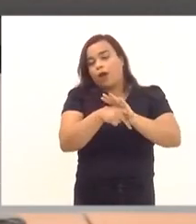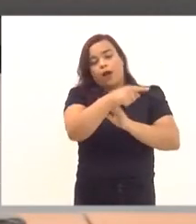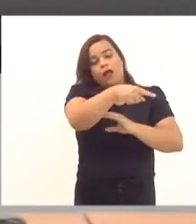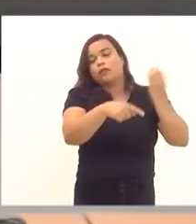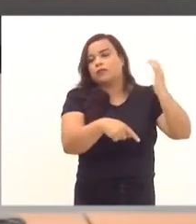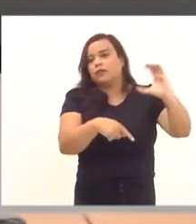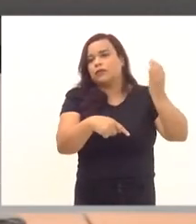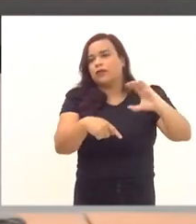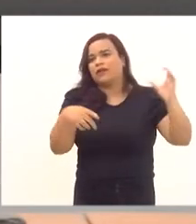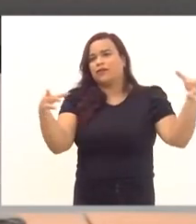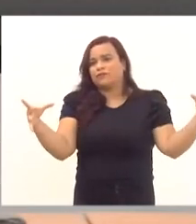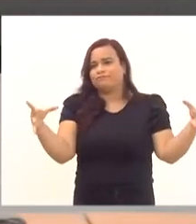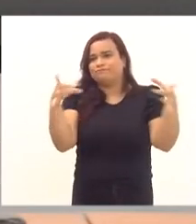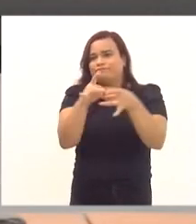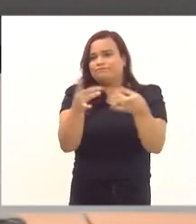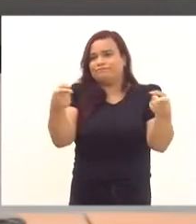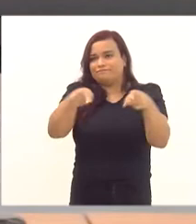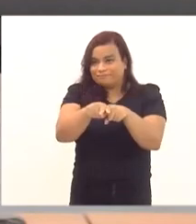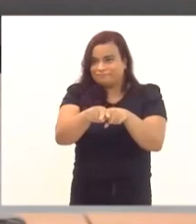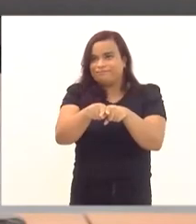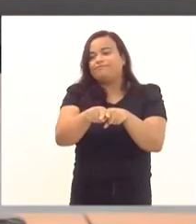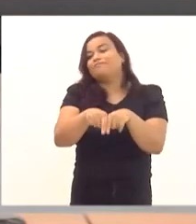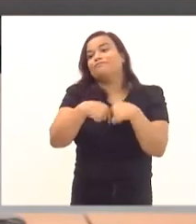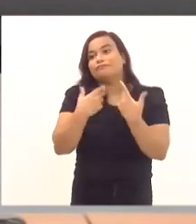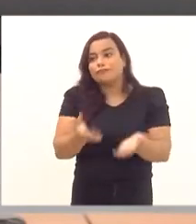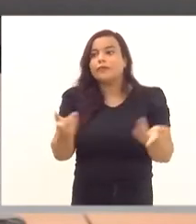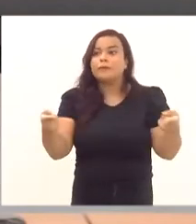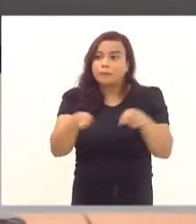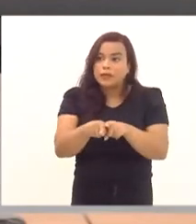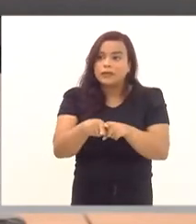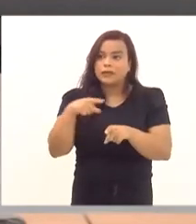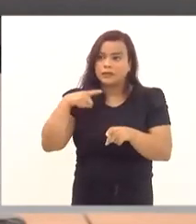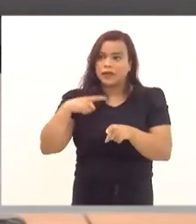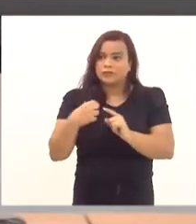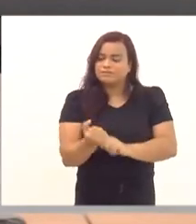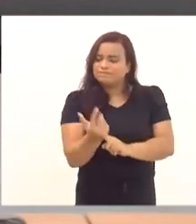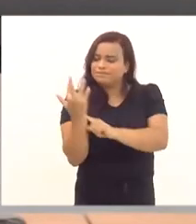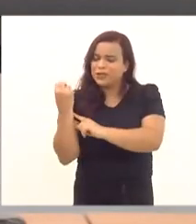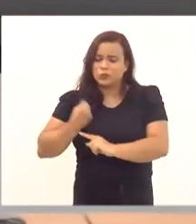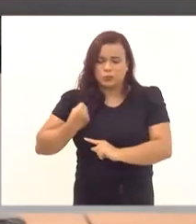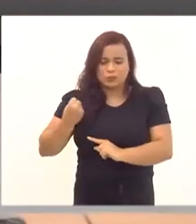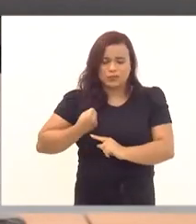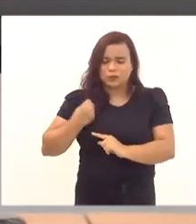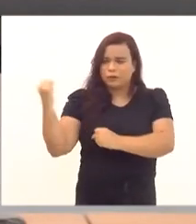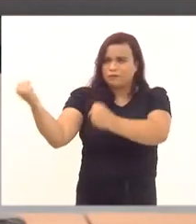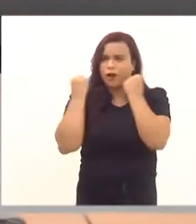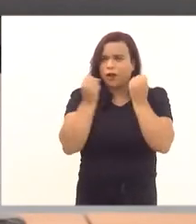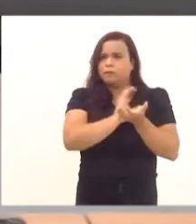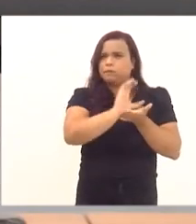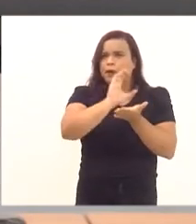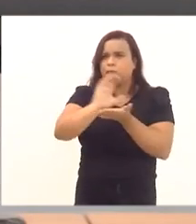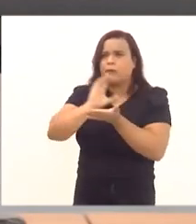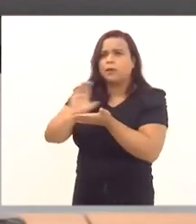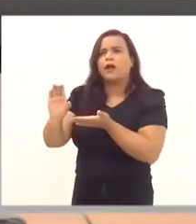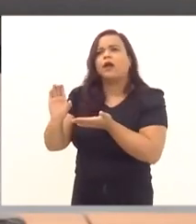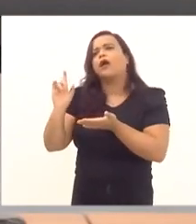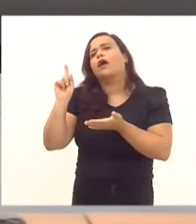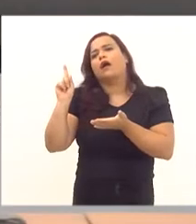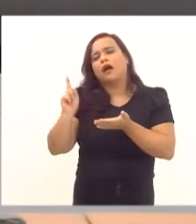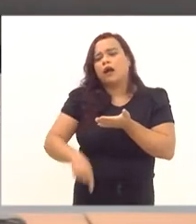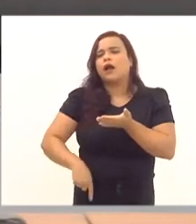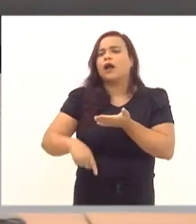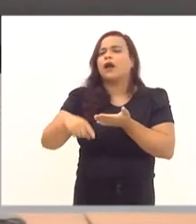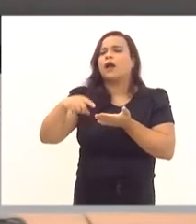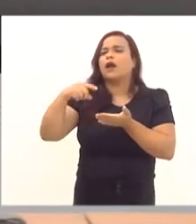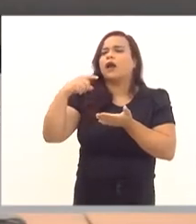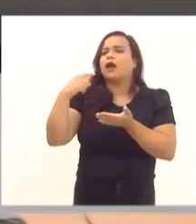contexto dessa parceria uma soma expressiva não sei agora os números né mas são dezenas de